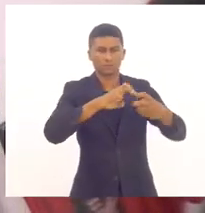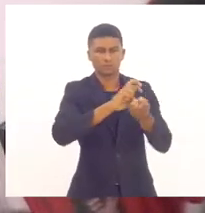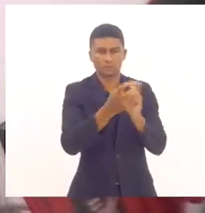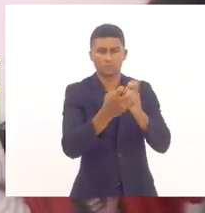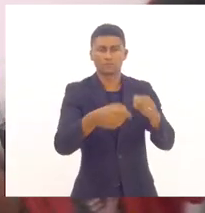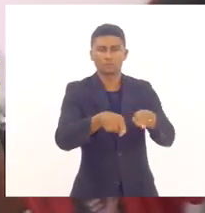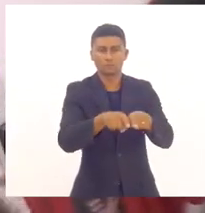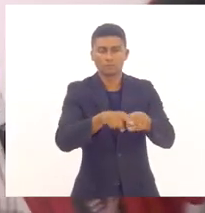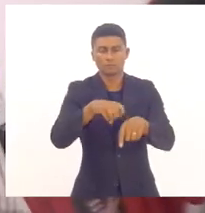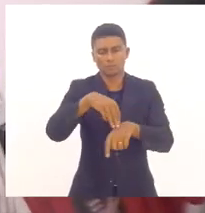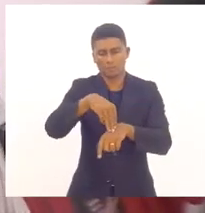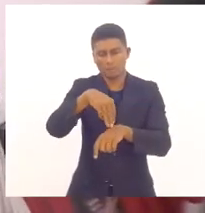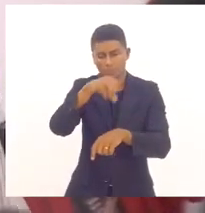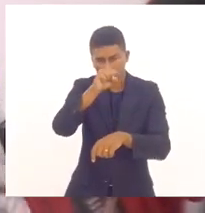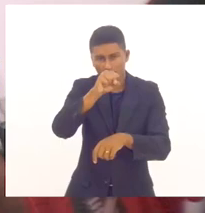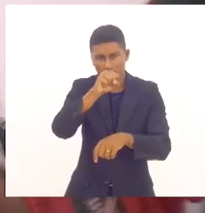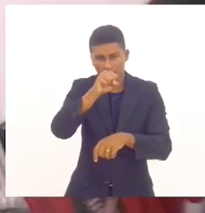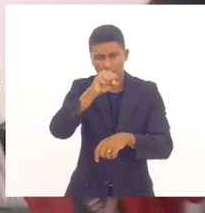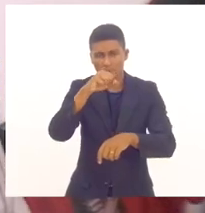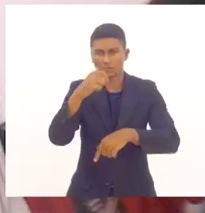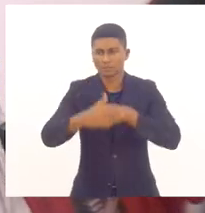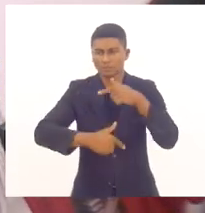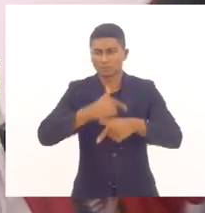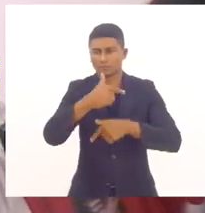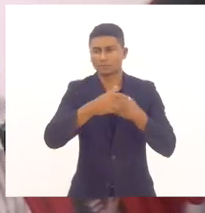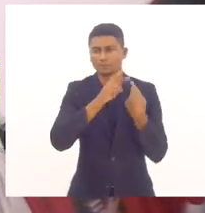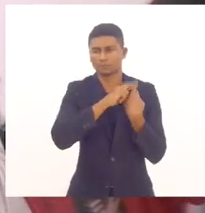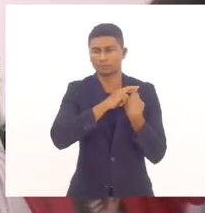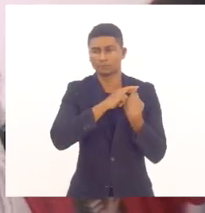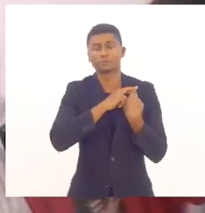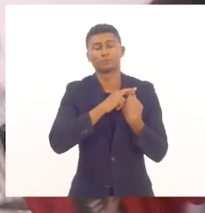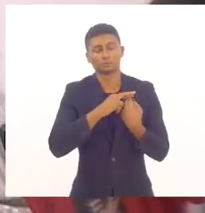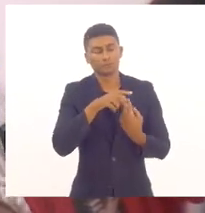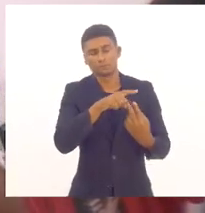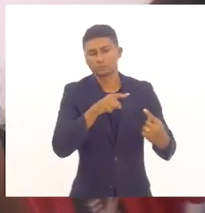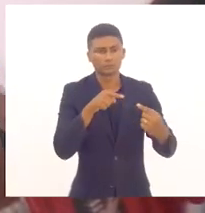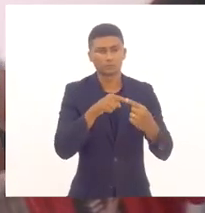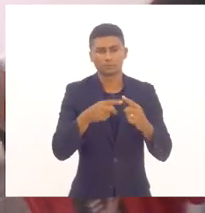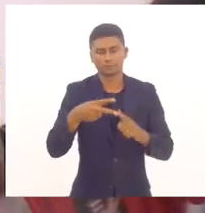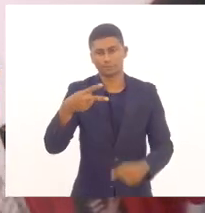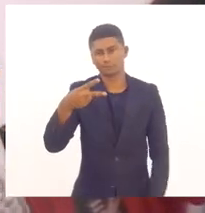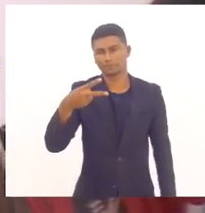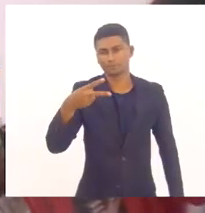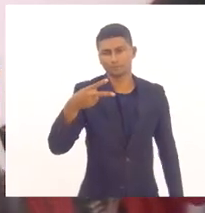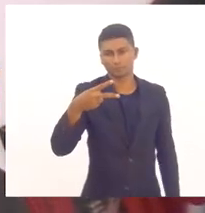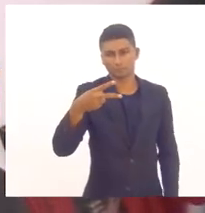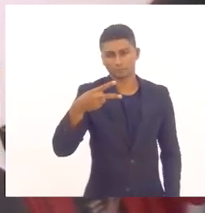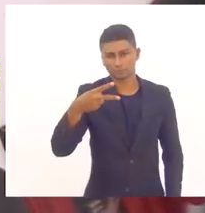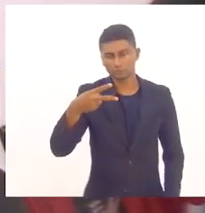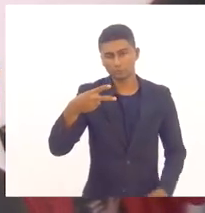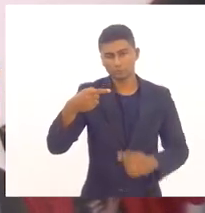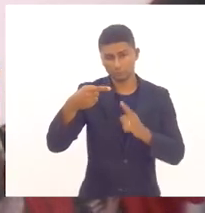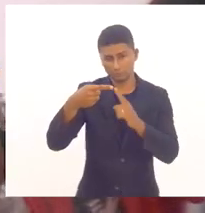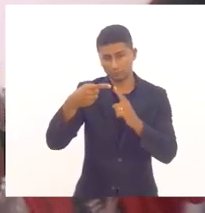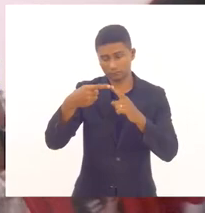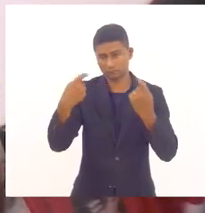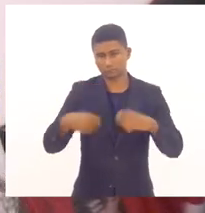mestre. Isso se dá de duas formas. Se dá tendo formas de